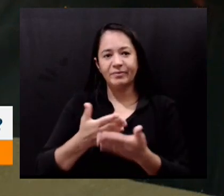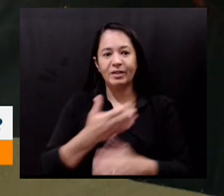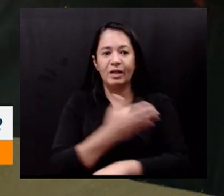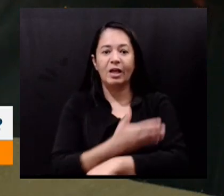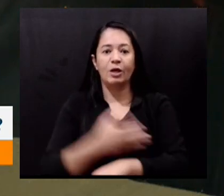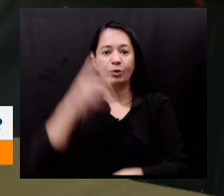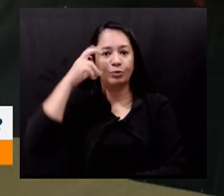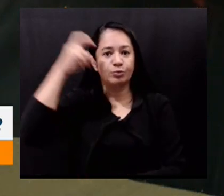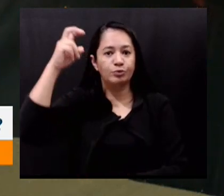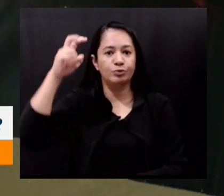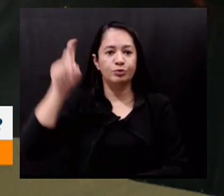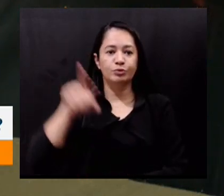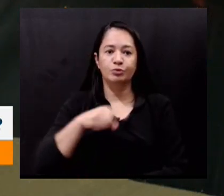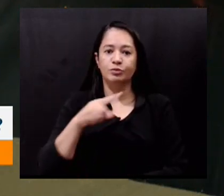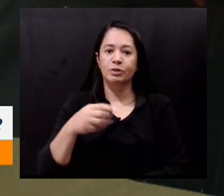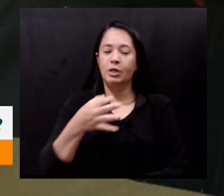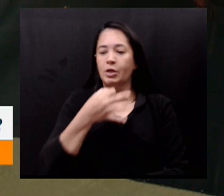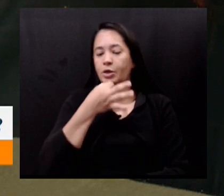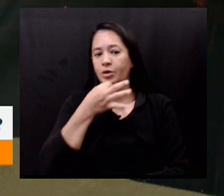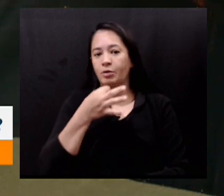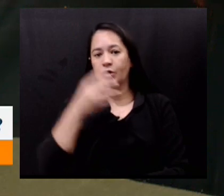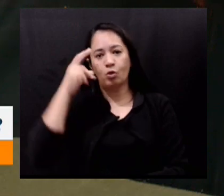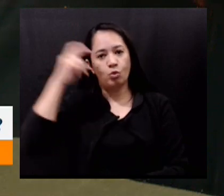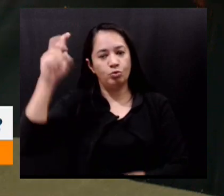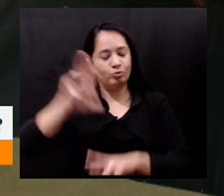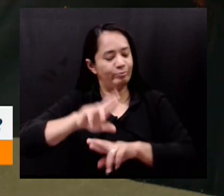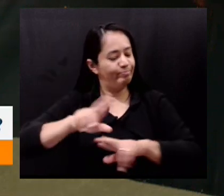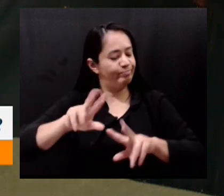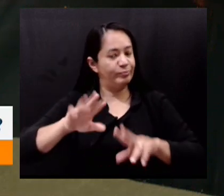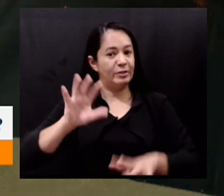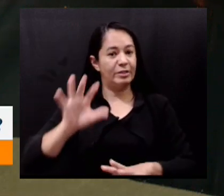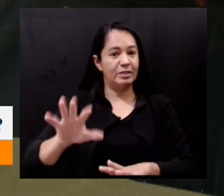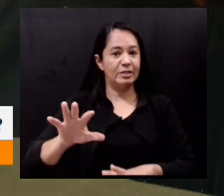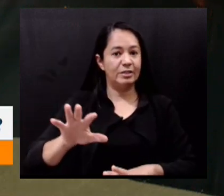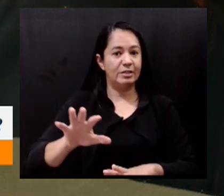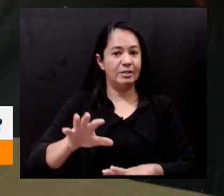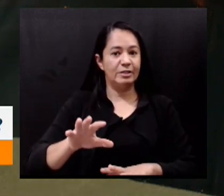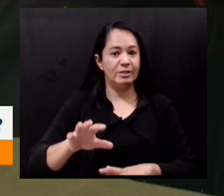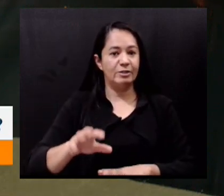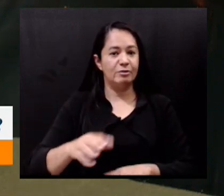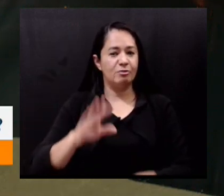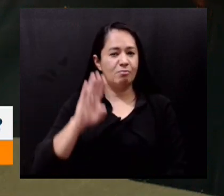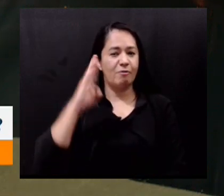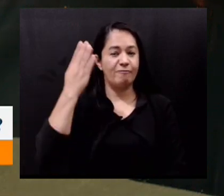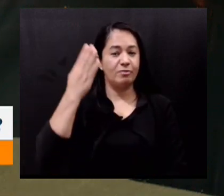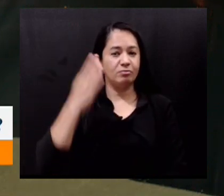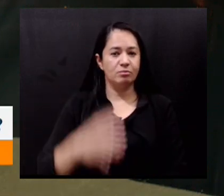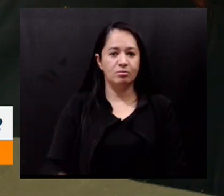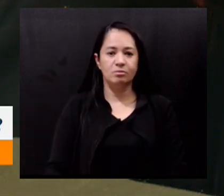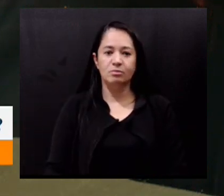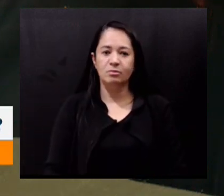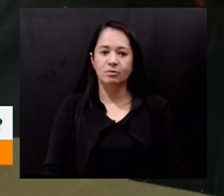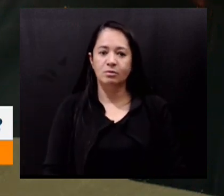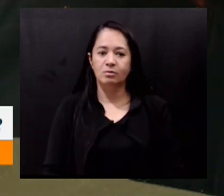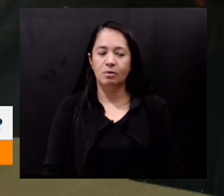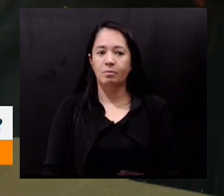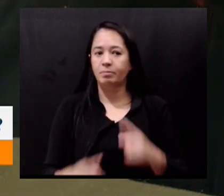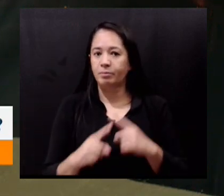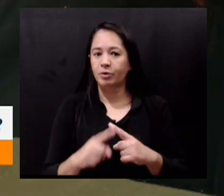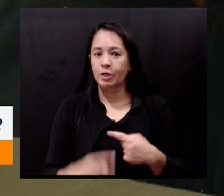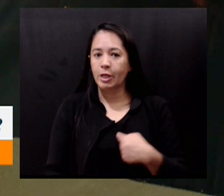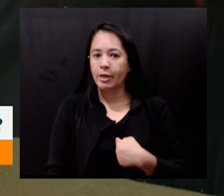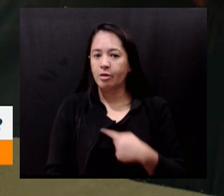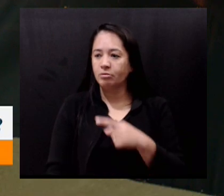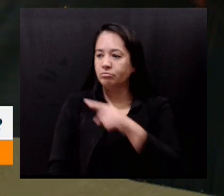acho isso cultura, eu acho isso uma hipocrisia muito grande, né, porque eu estou apontando o defeito do outro e